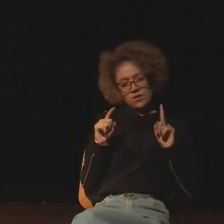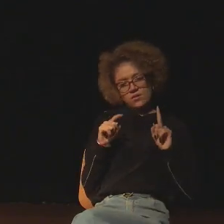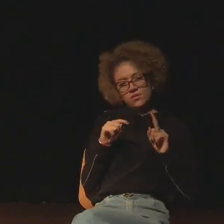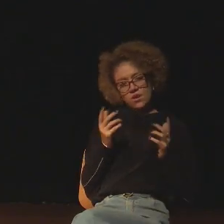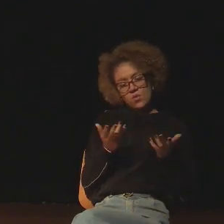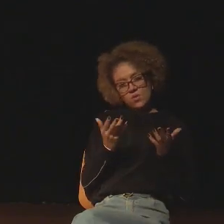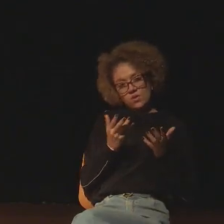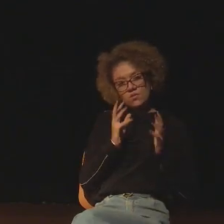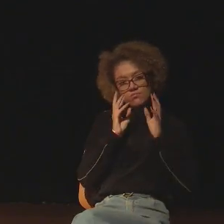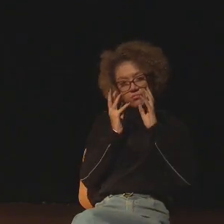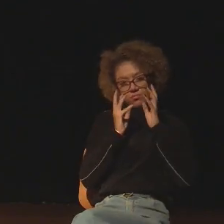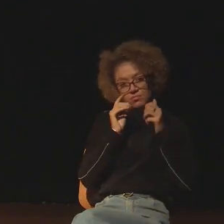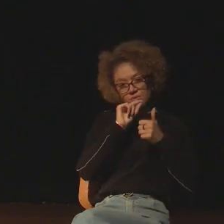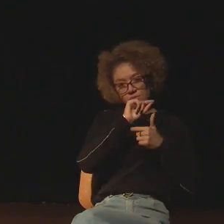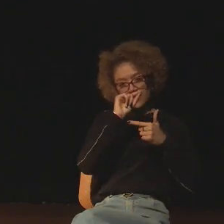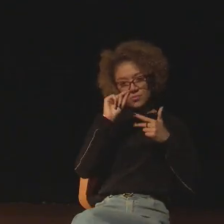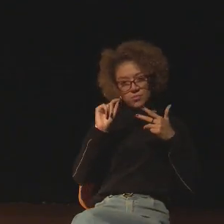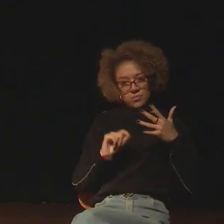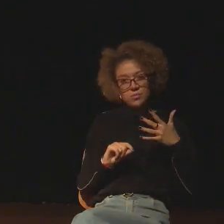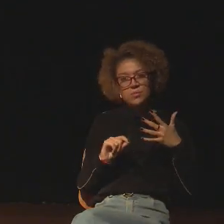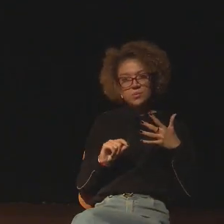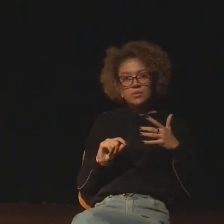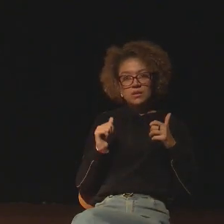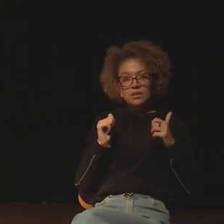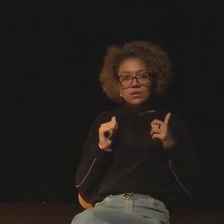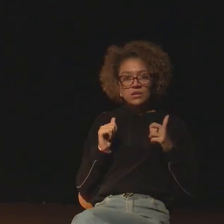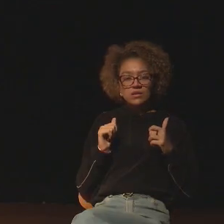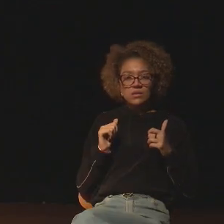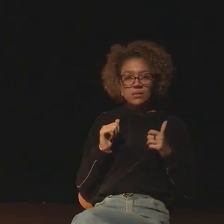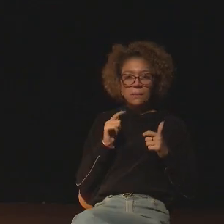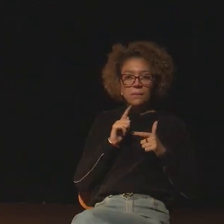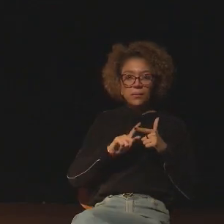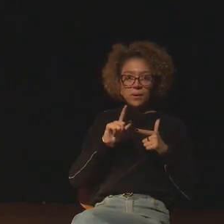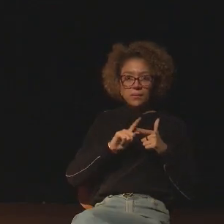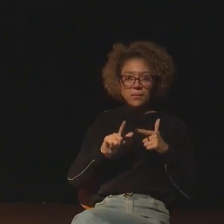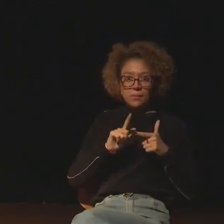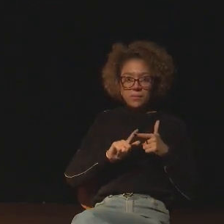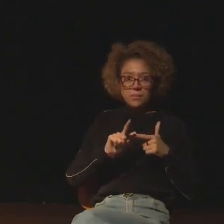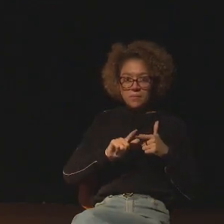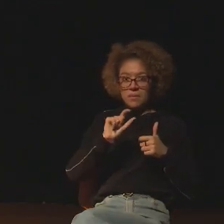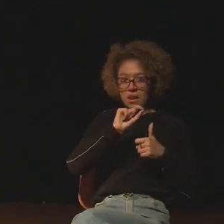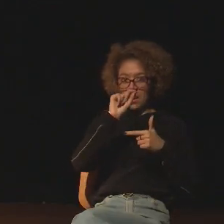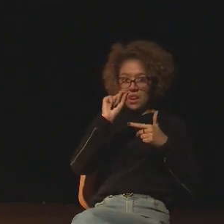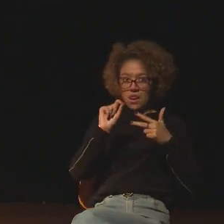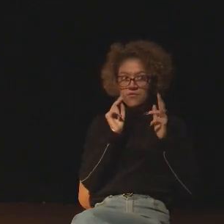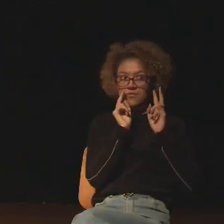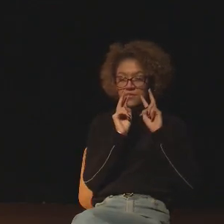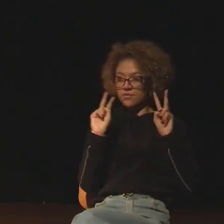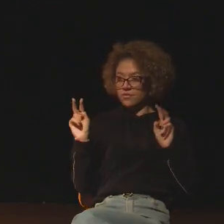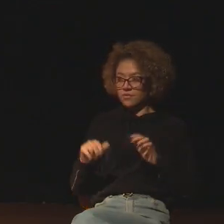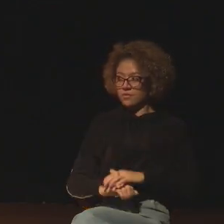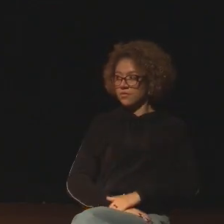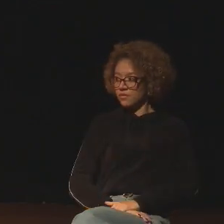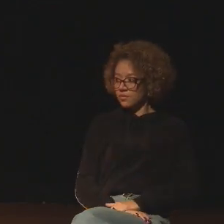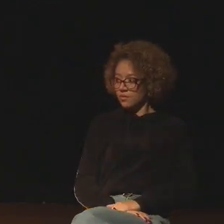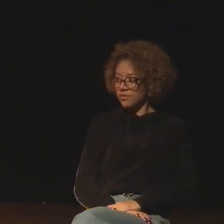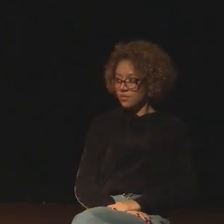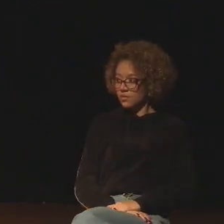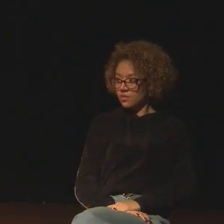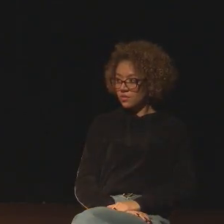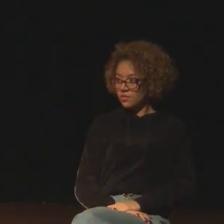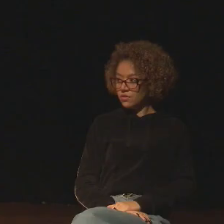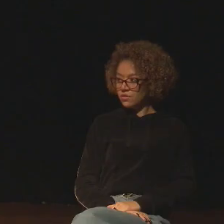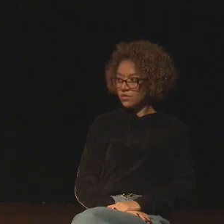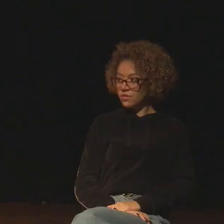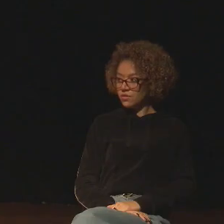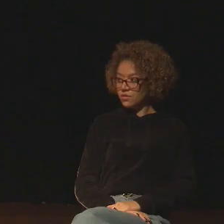conjunto de angústias, e aí a gente só lança o edital ali, logo depois de a gente dialogar.